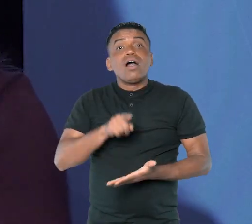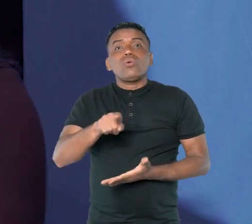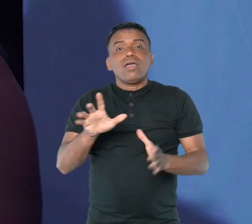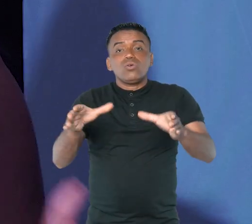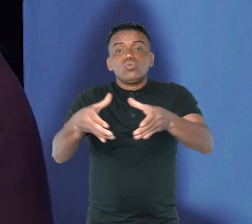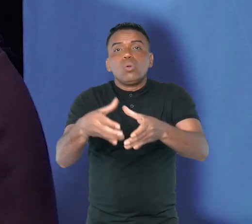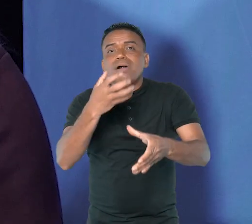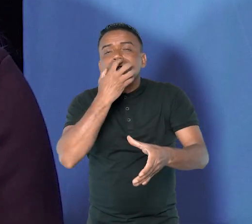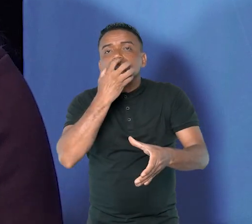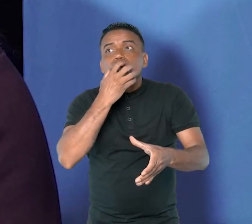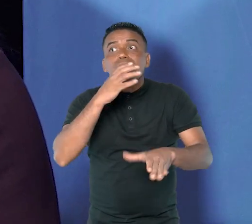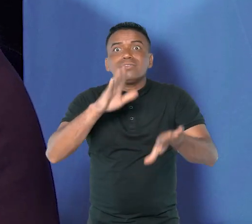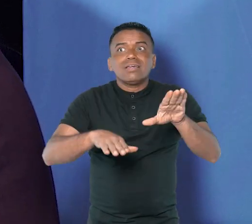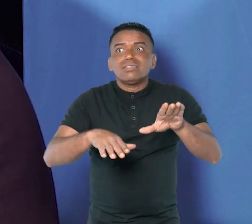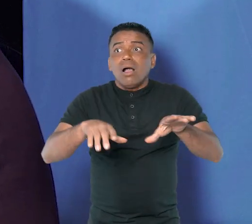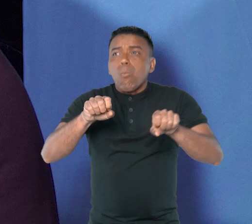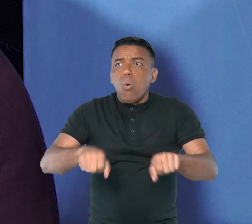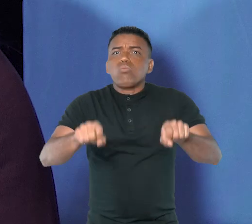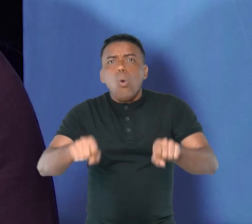repente, perdem o faro.